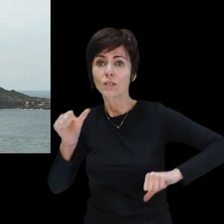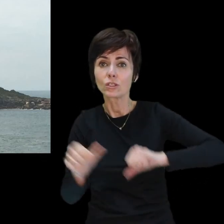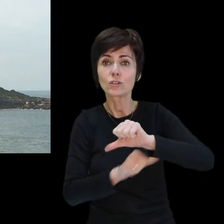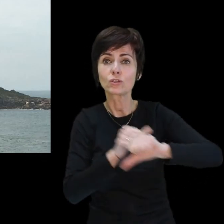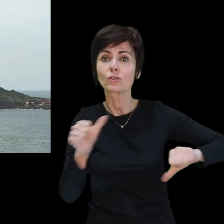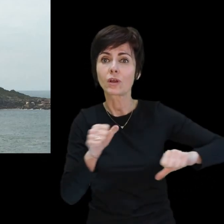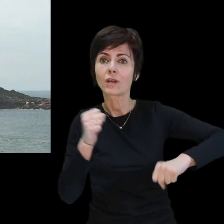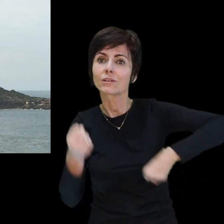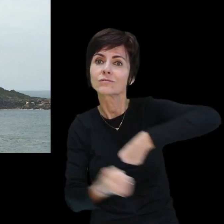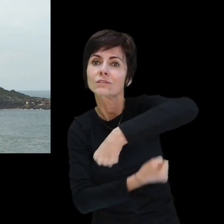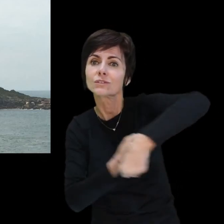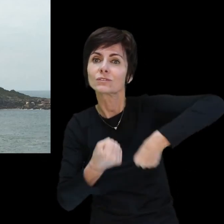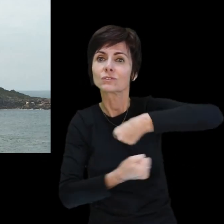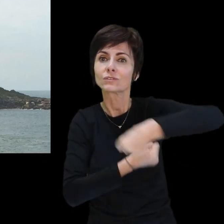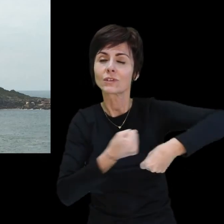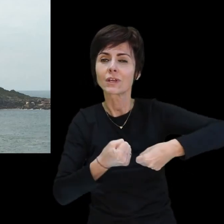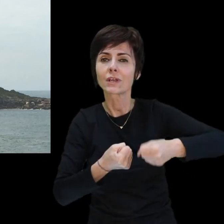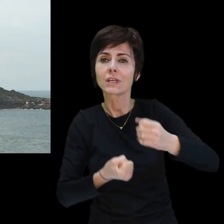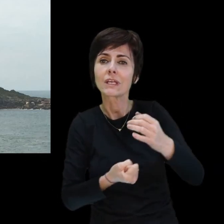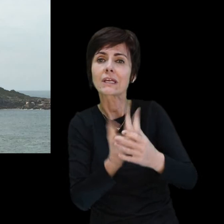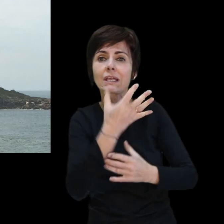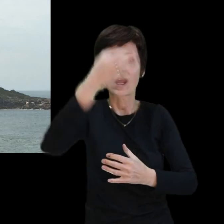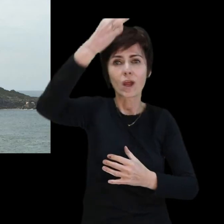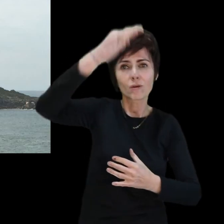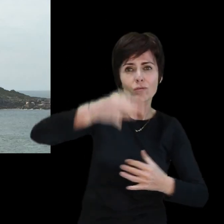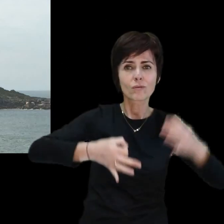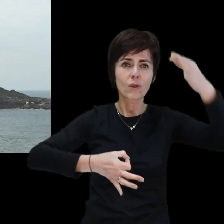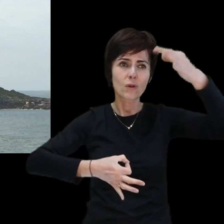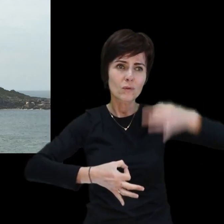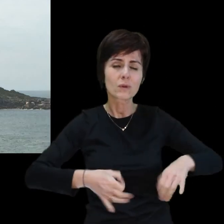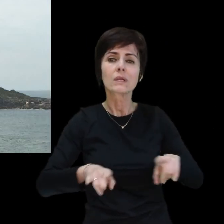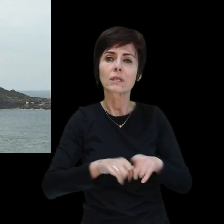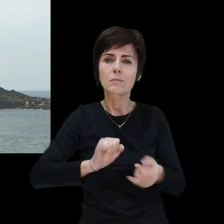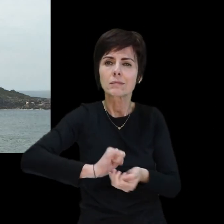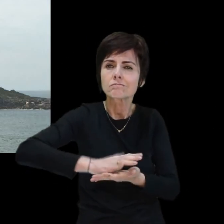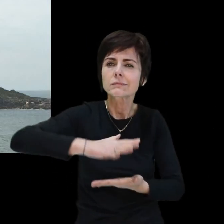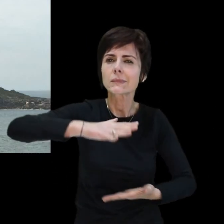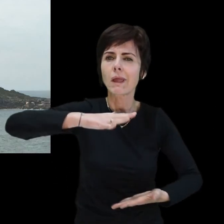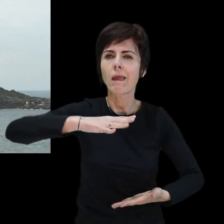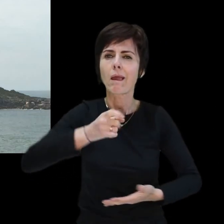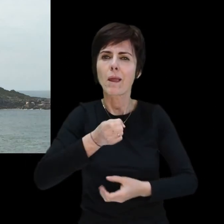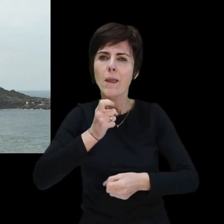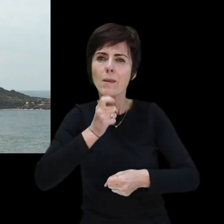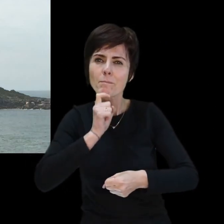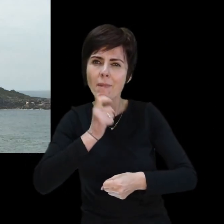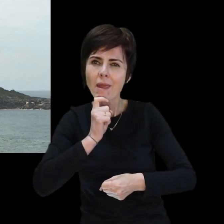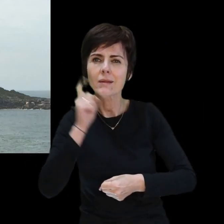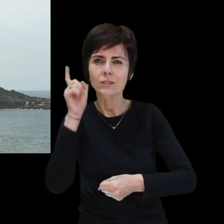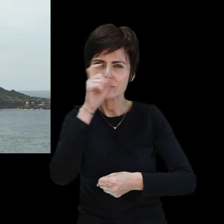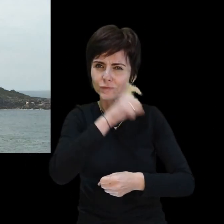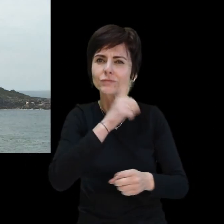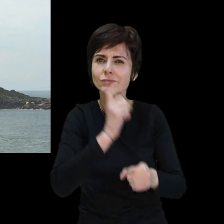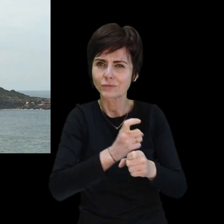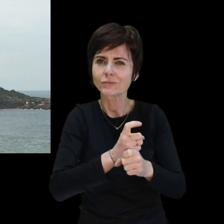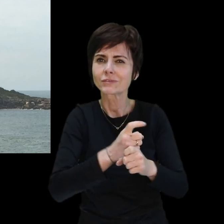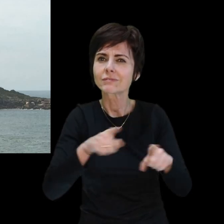base, e isso vai formando então as estalactites, estalagnites, os cristais, né, como as pedras